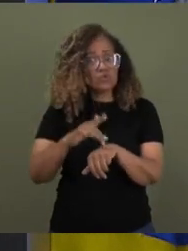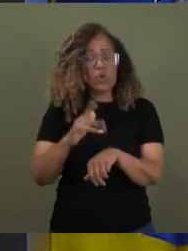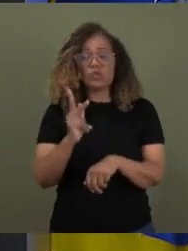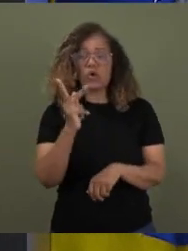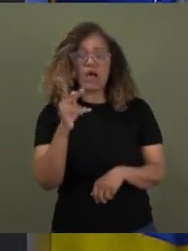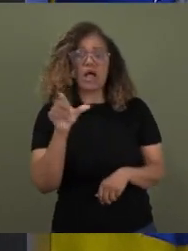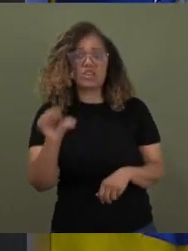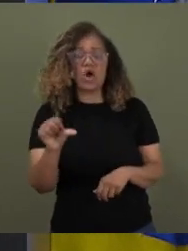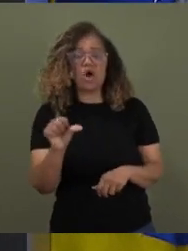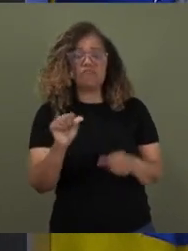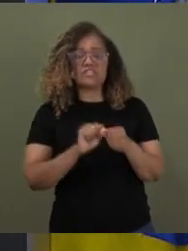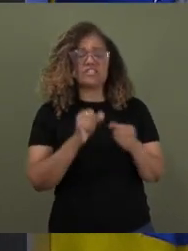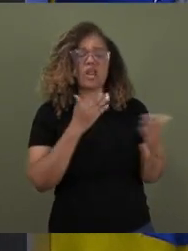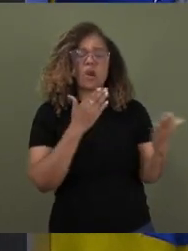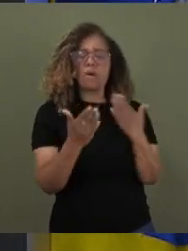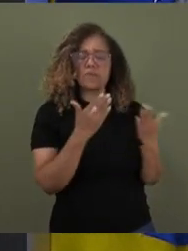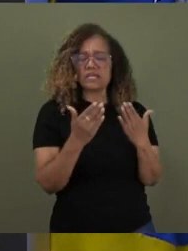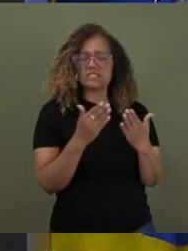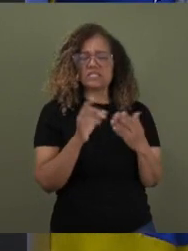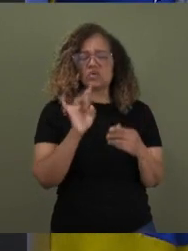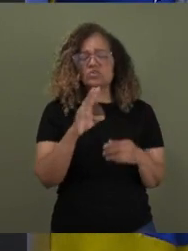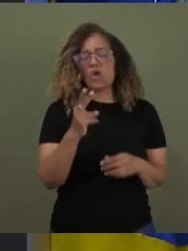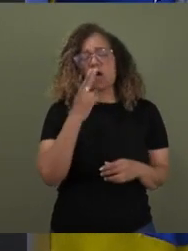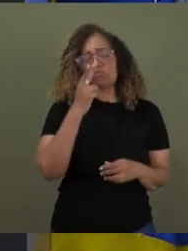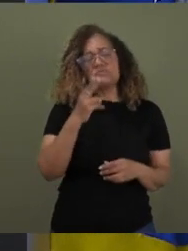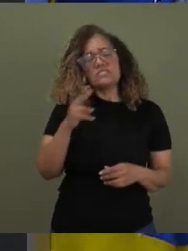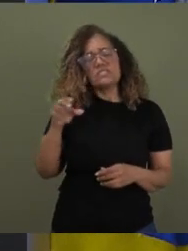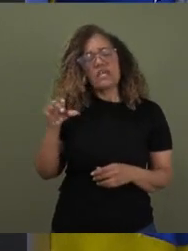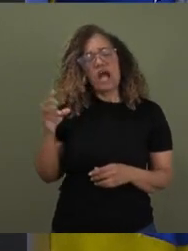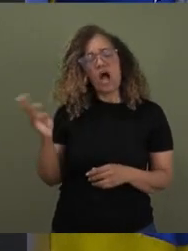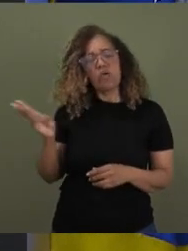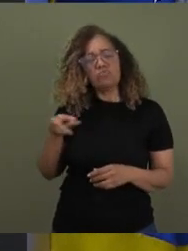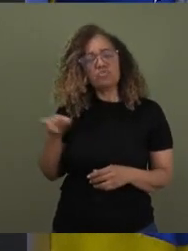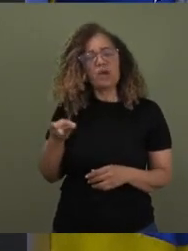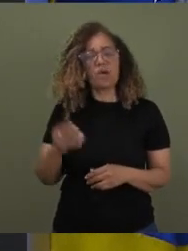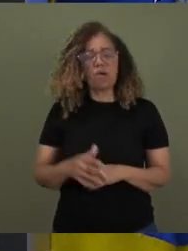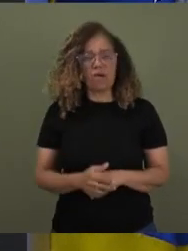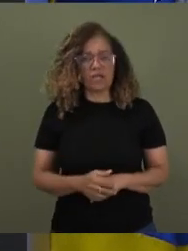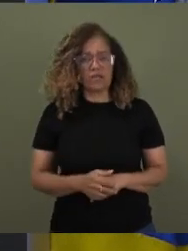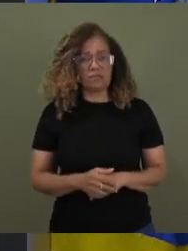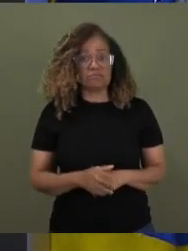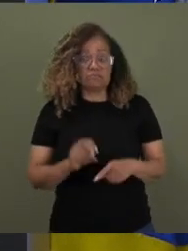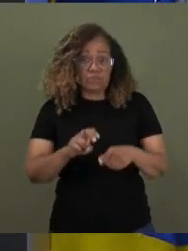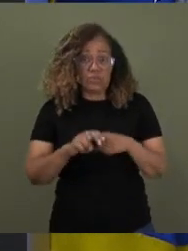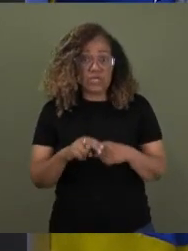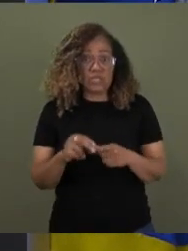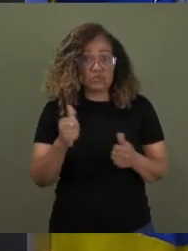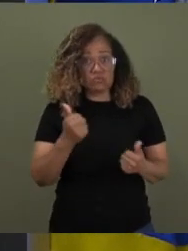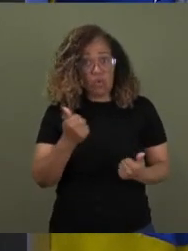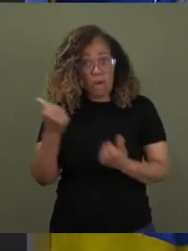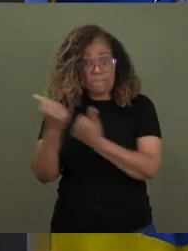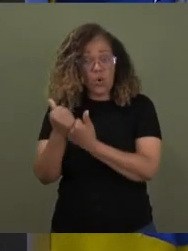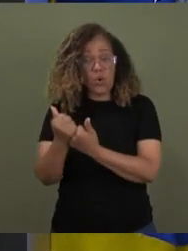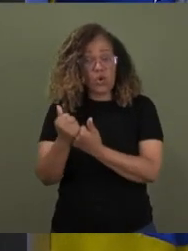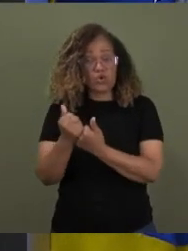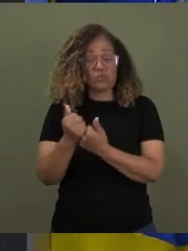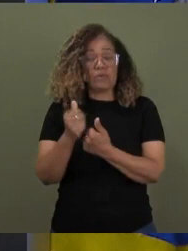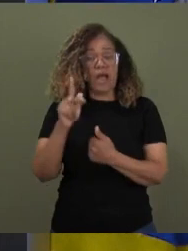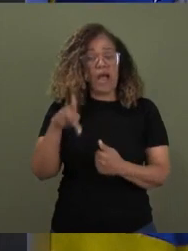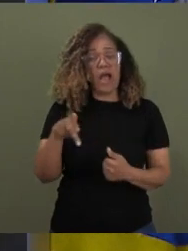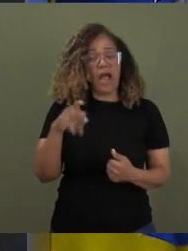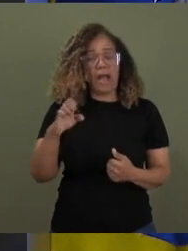comparado com o cigarrinho de maconha. Então, o meu apoio à PEC 45 tem